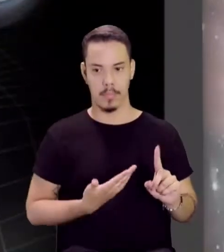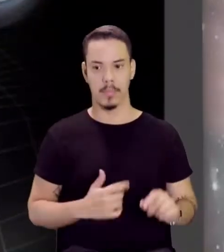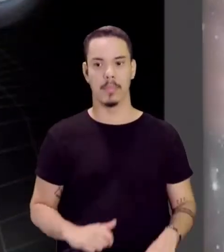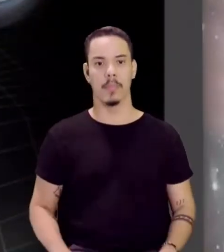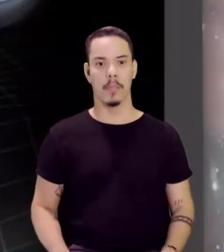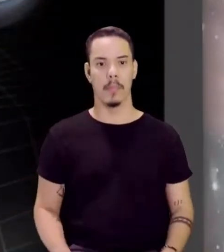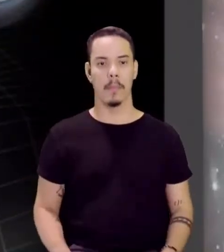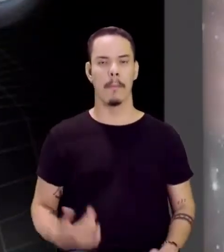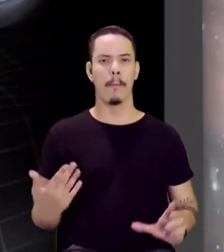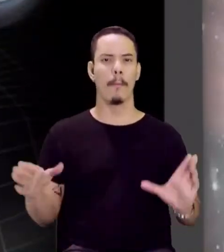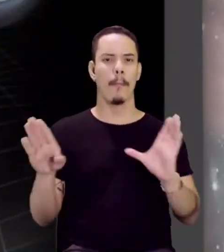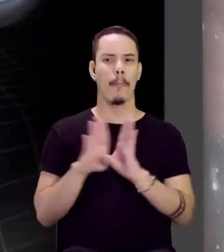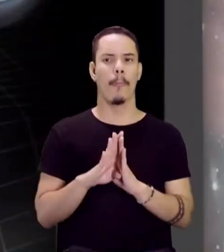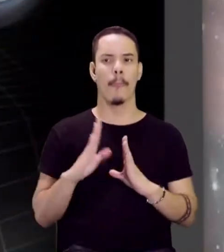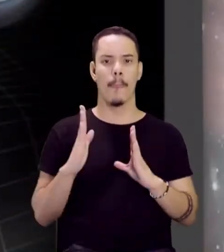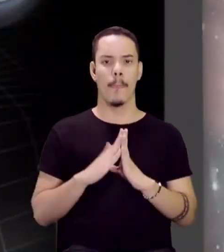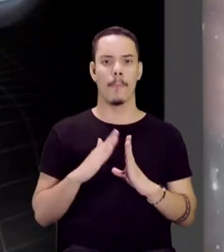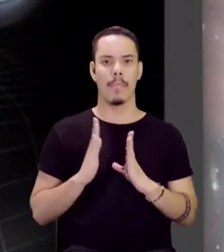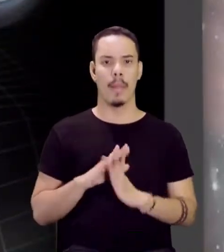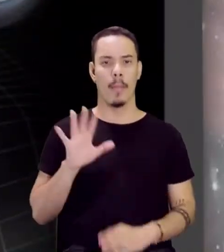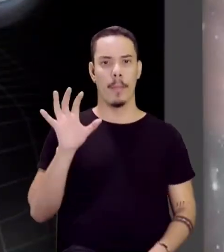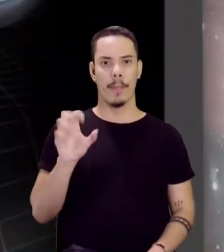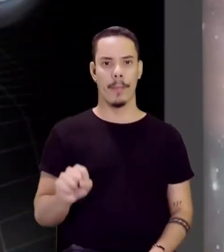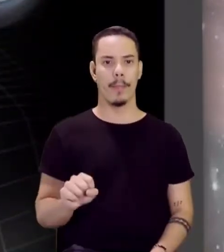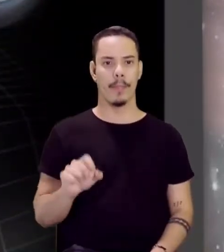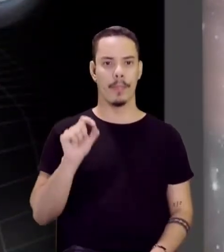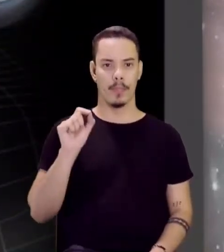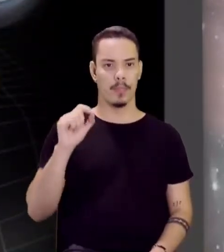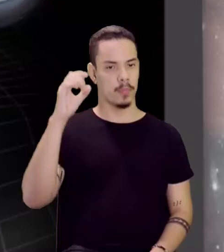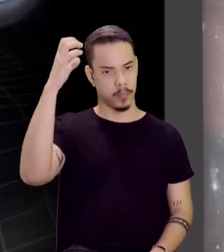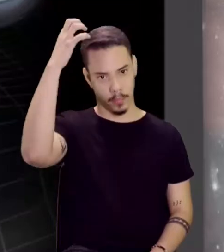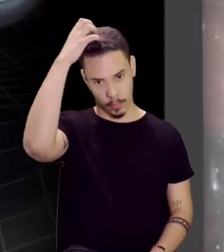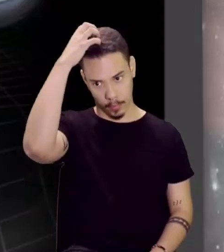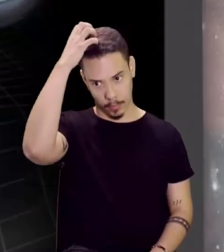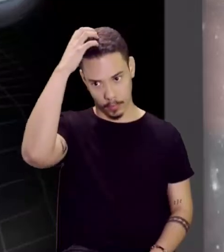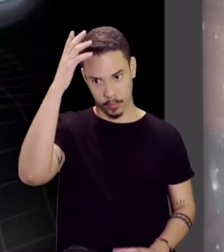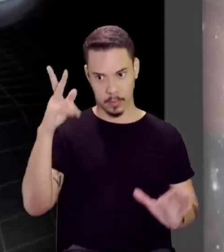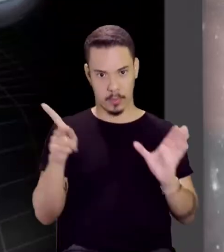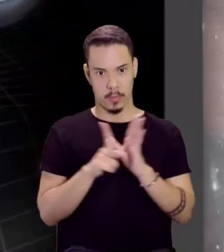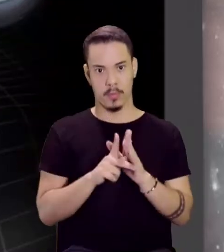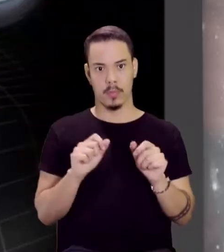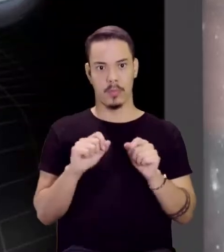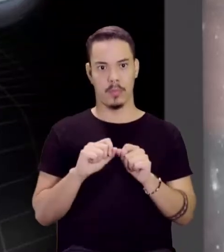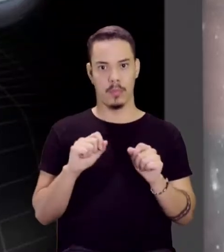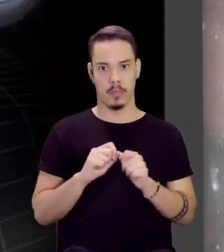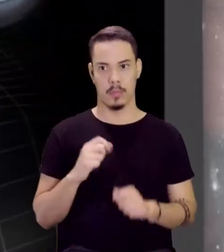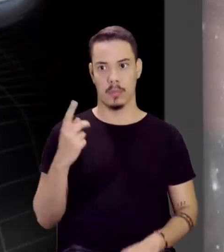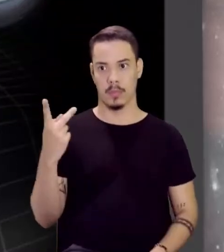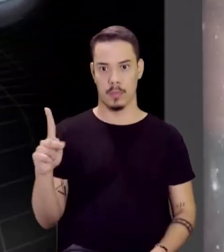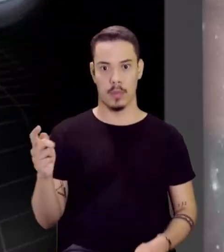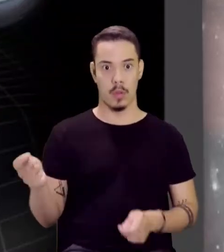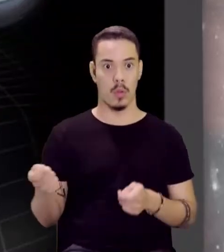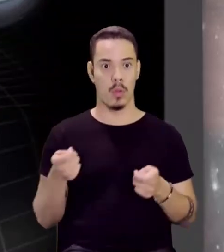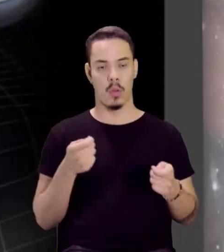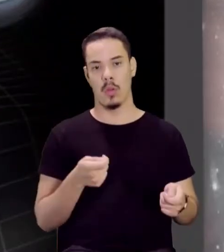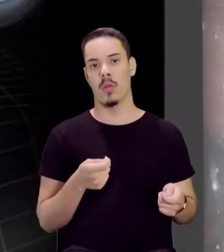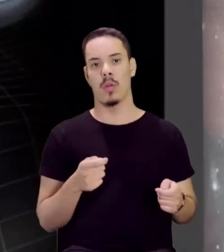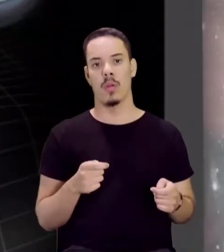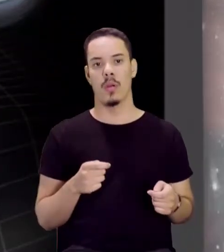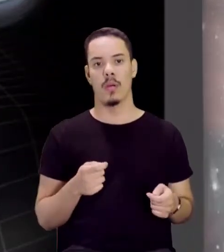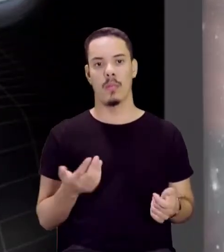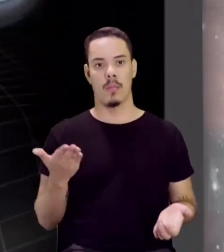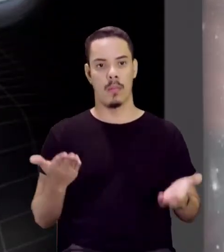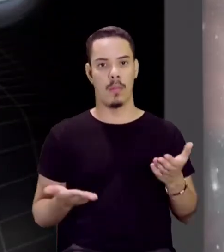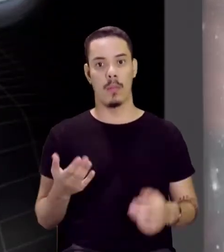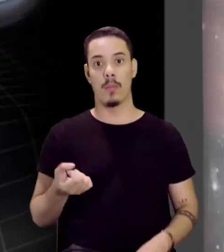chega lá, pega uma coroa do rei, a coroa que fizeram para o rei, coloca numa balança e coloca uma quantidade